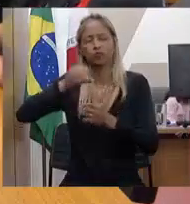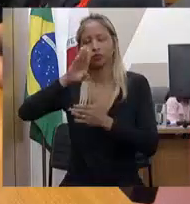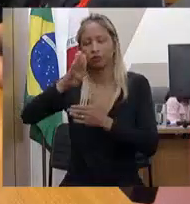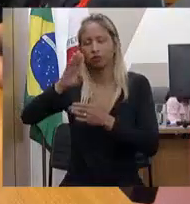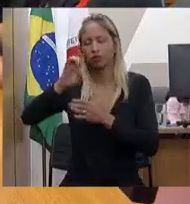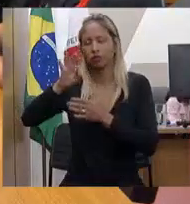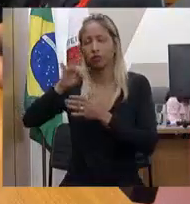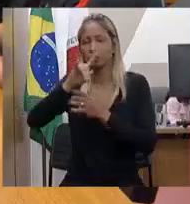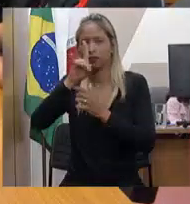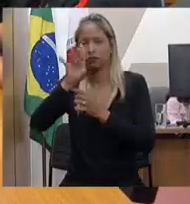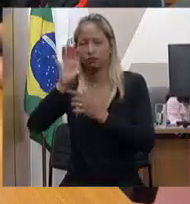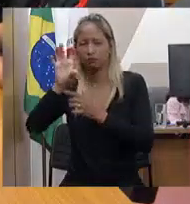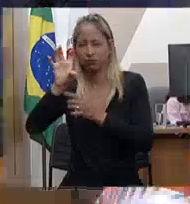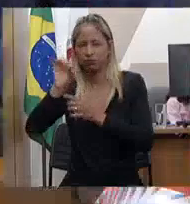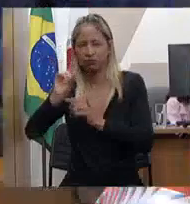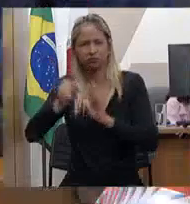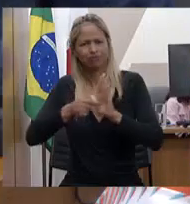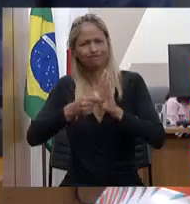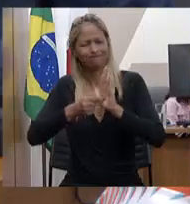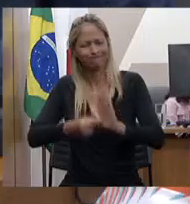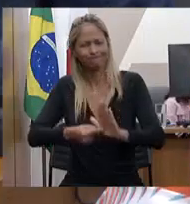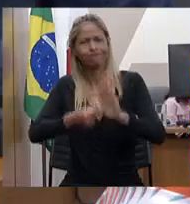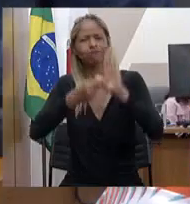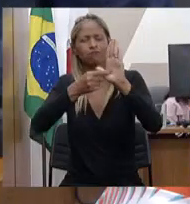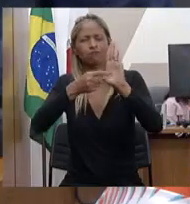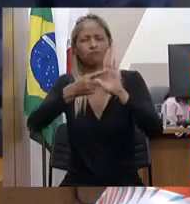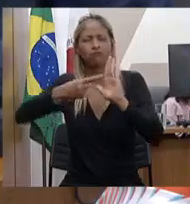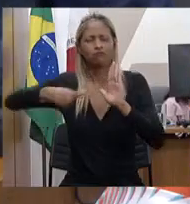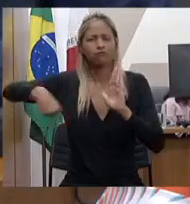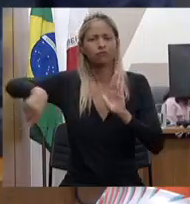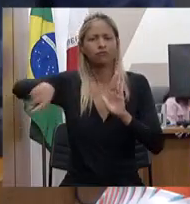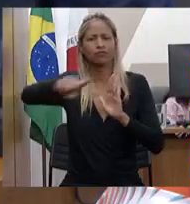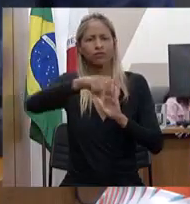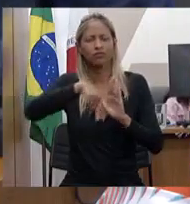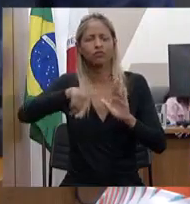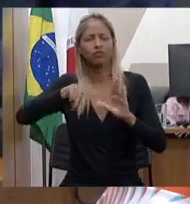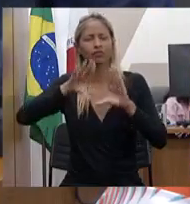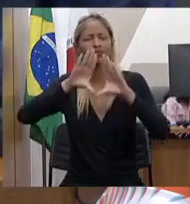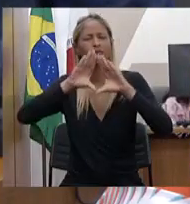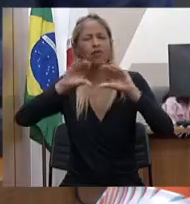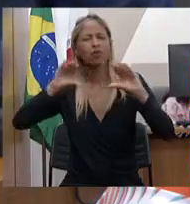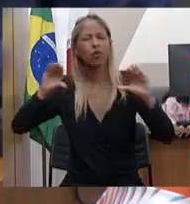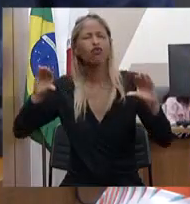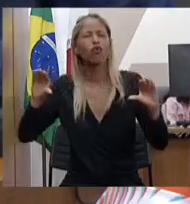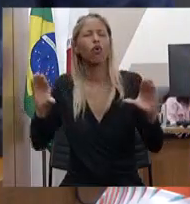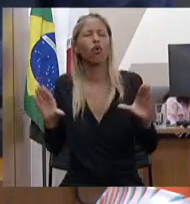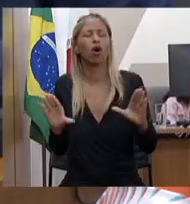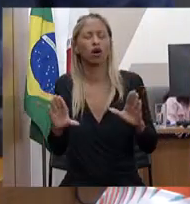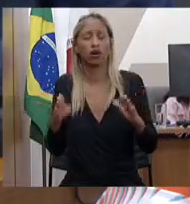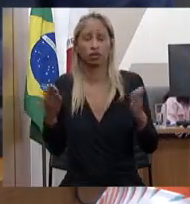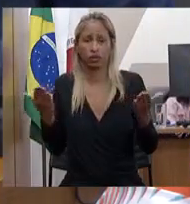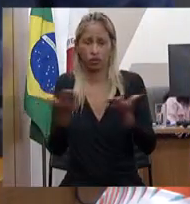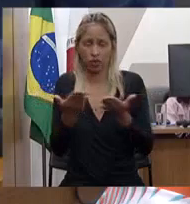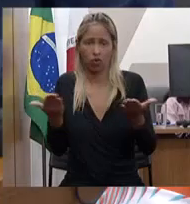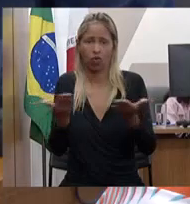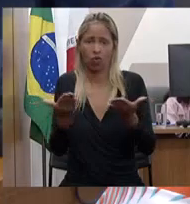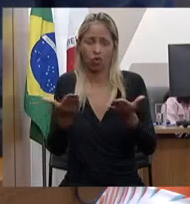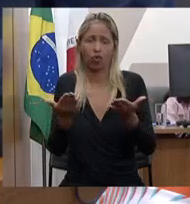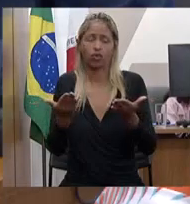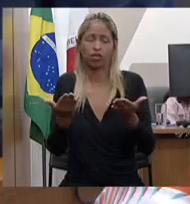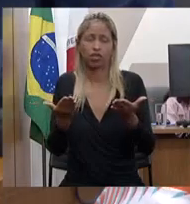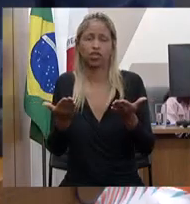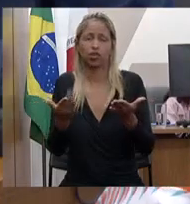que veio aí trazer para gente esse conforto né que hoje é um desconforto